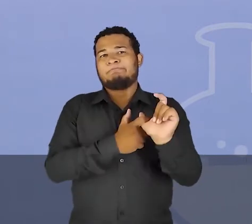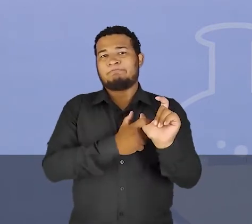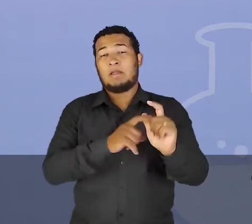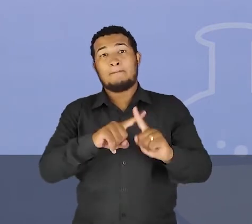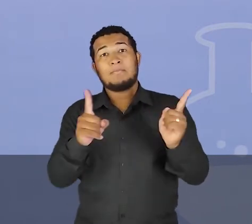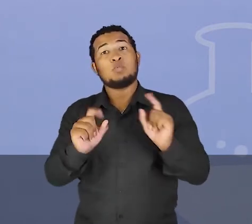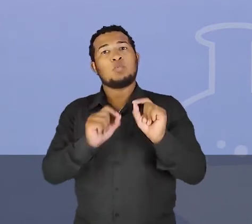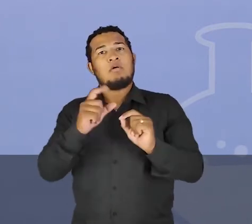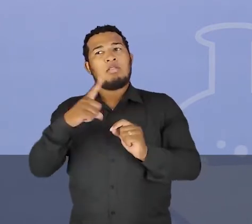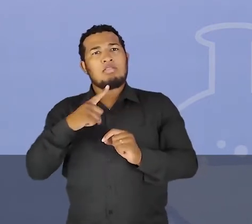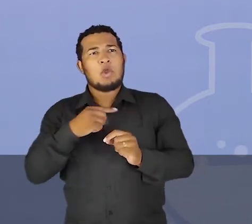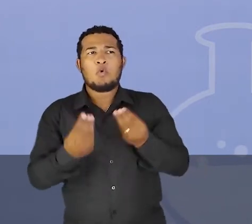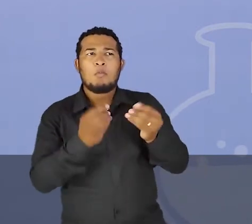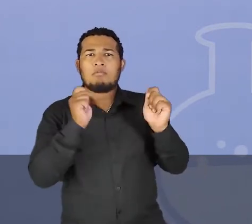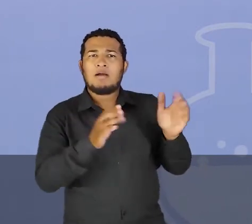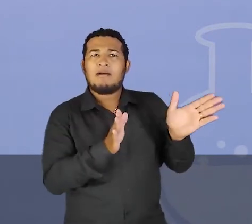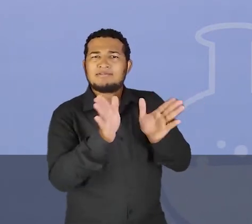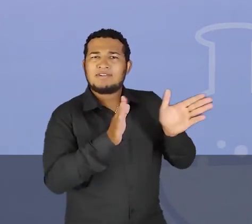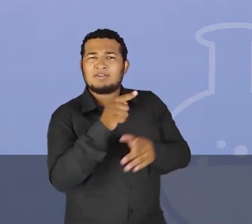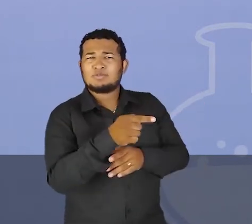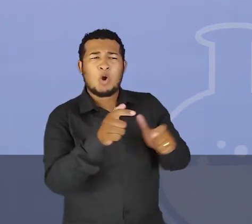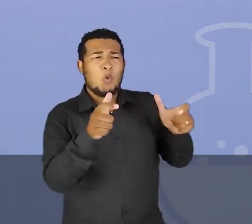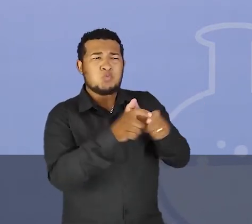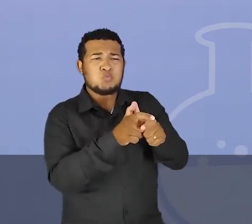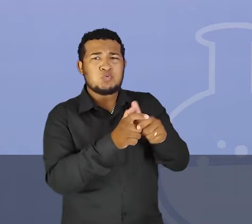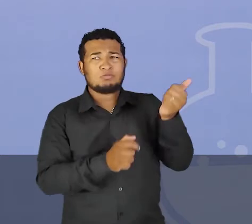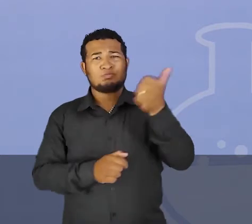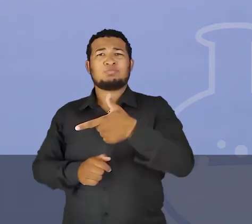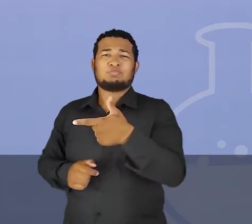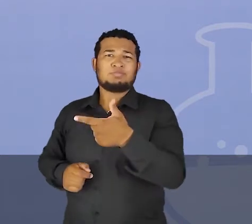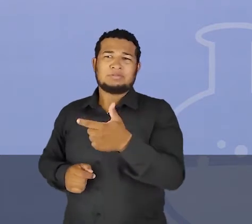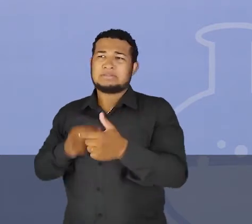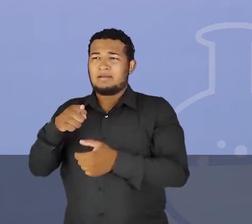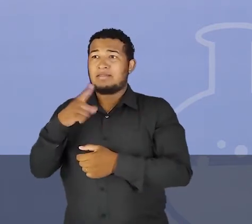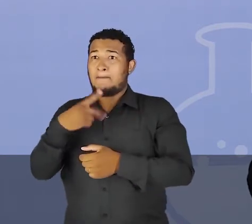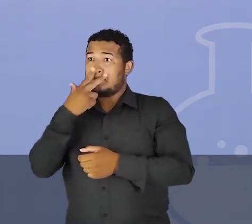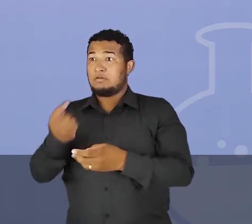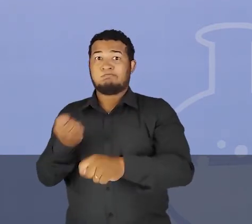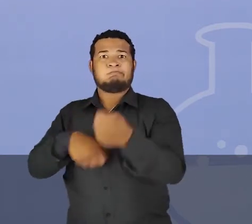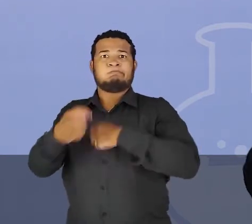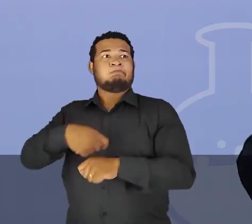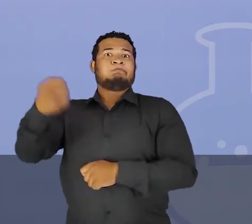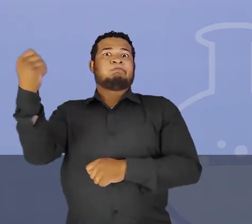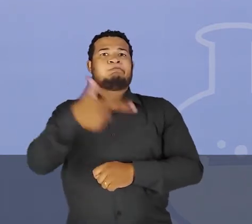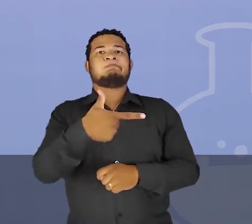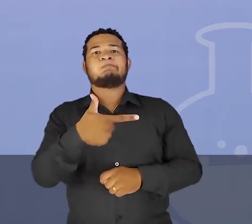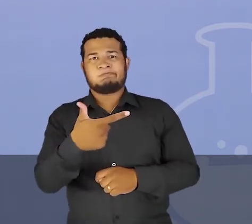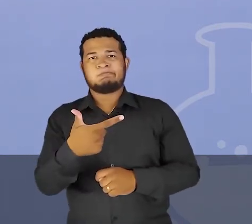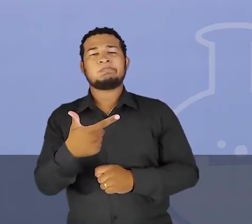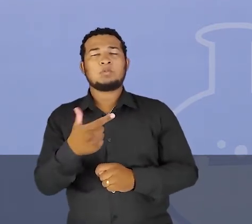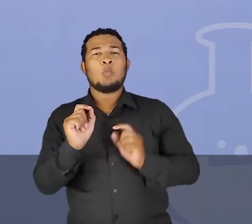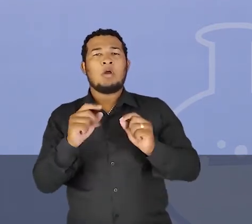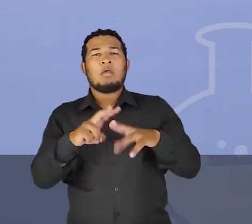o acesso a esse crédito é bem menor do que o acesso do crédito do agronegócio, que tem aí